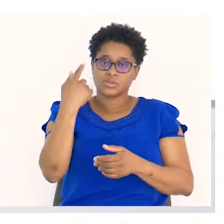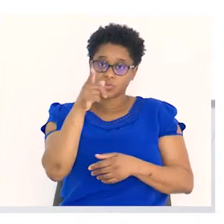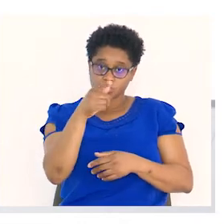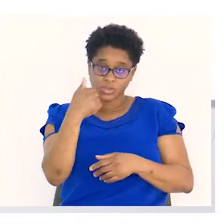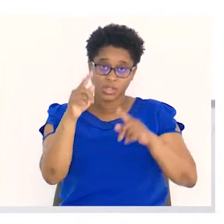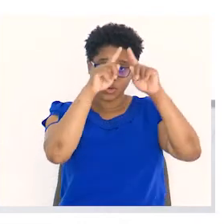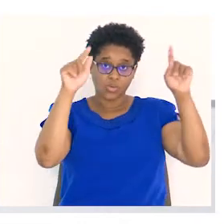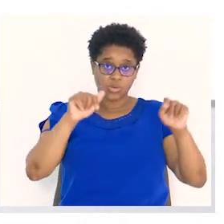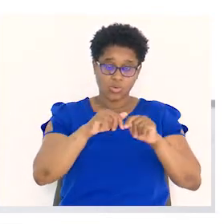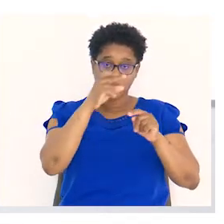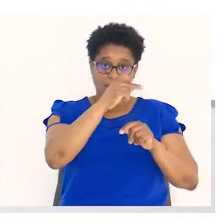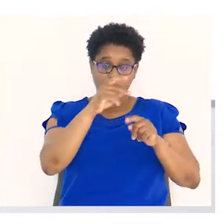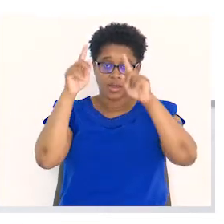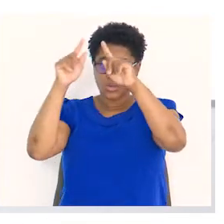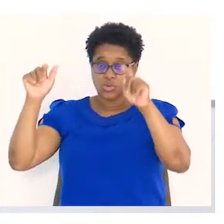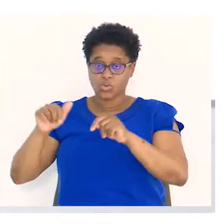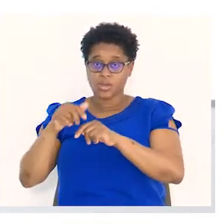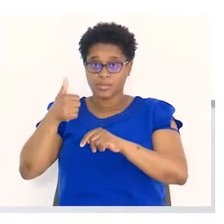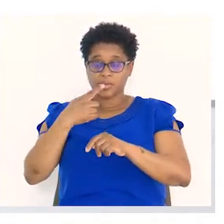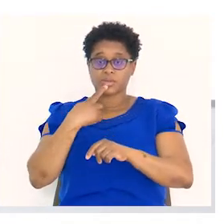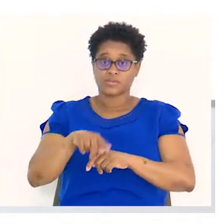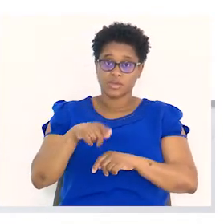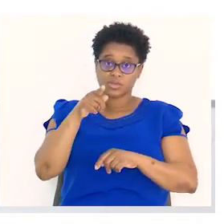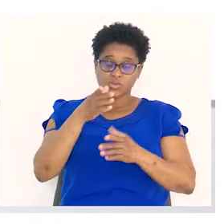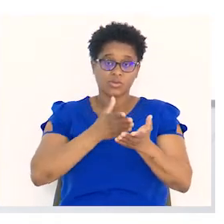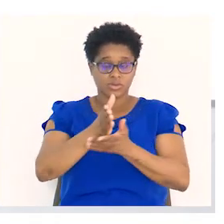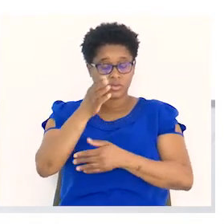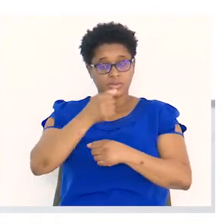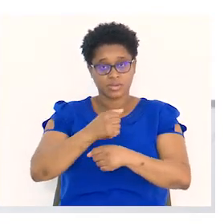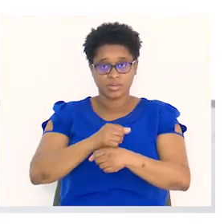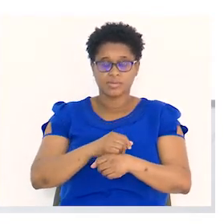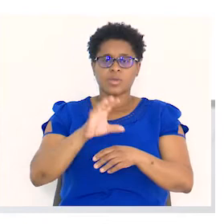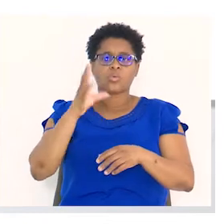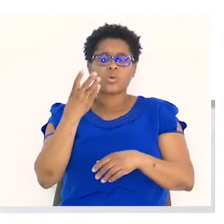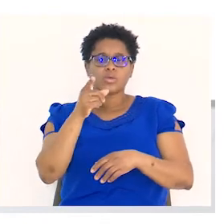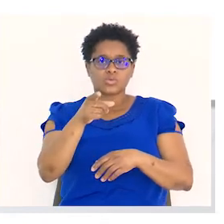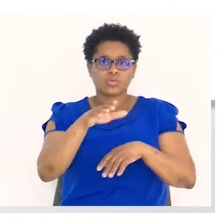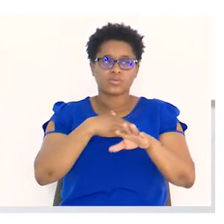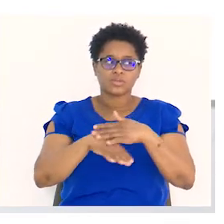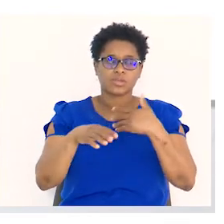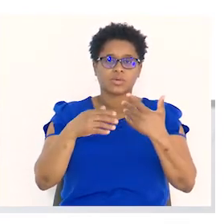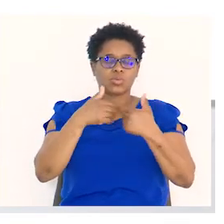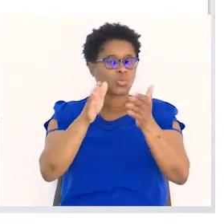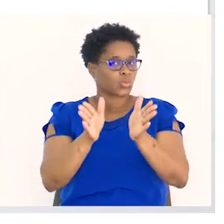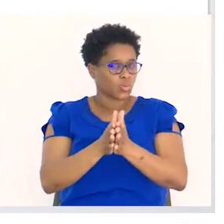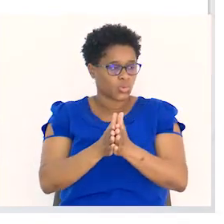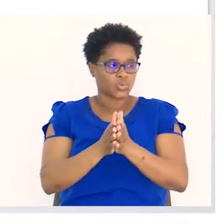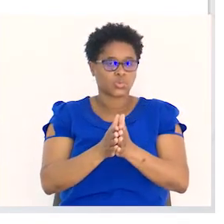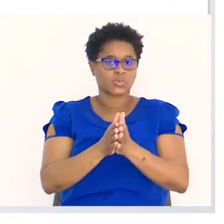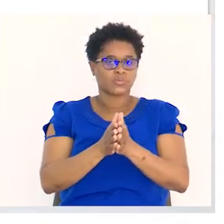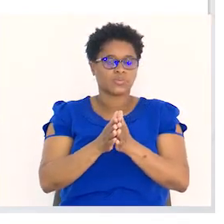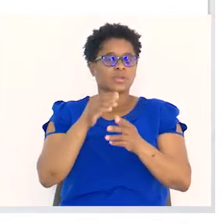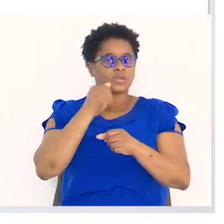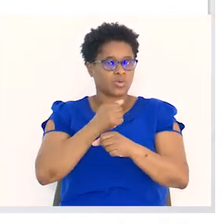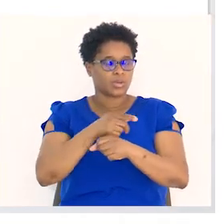A, coluna B outra vez. Tu vais continuar com o exercício, ok? Quando tu fizeres o todo, o